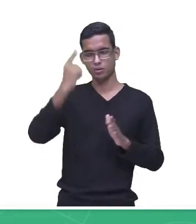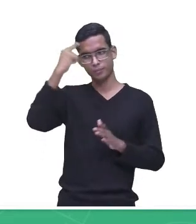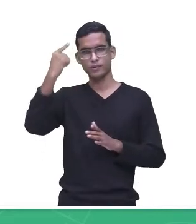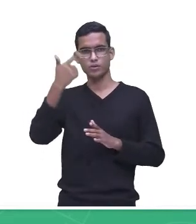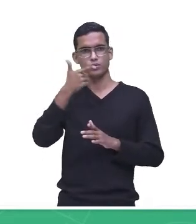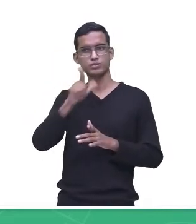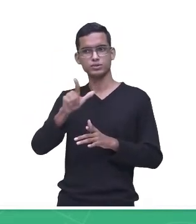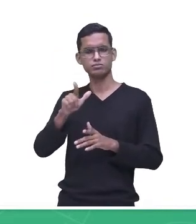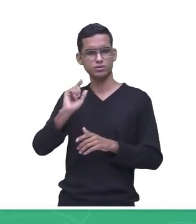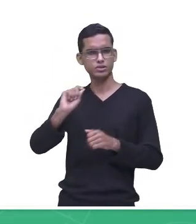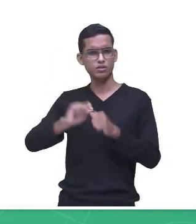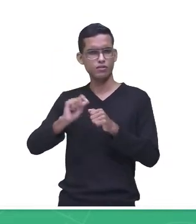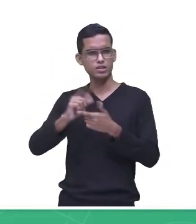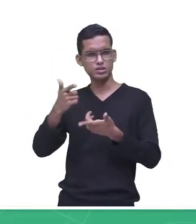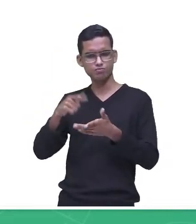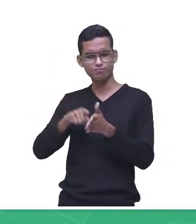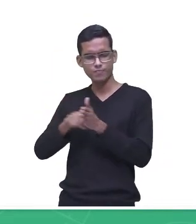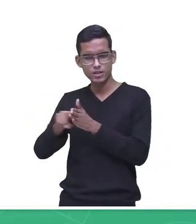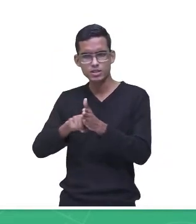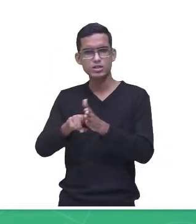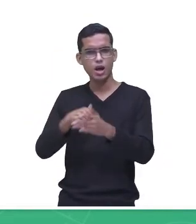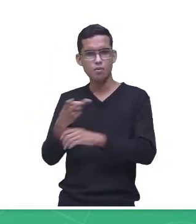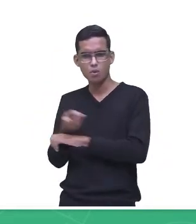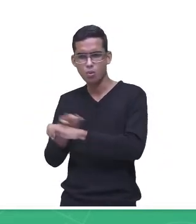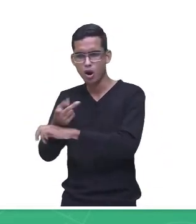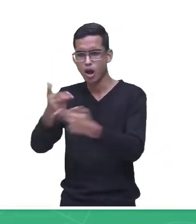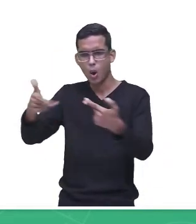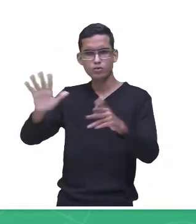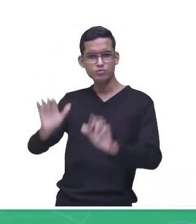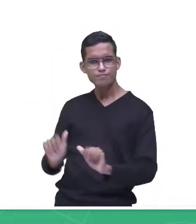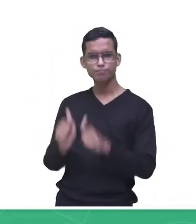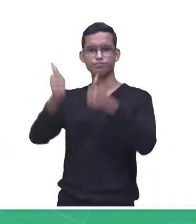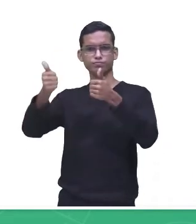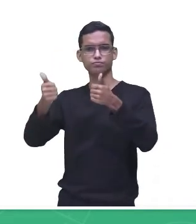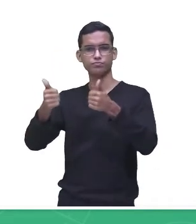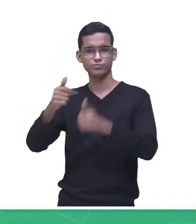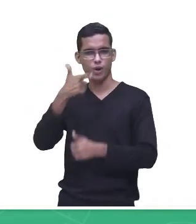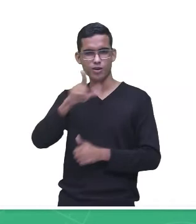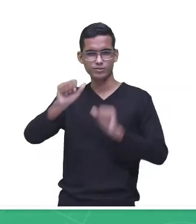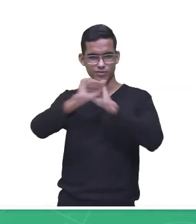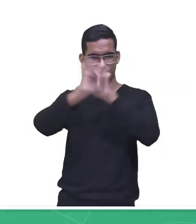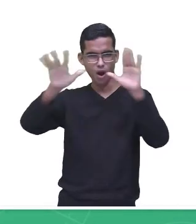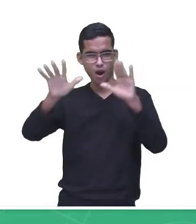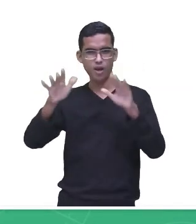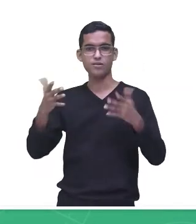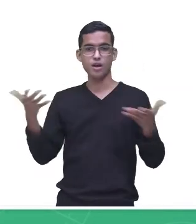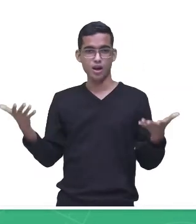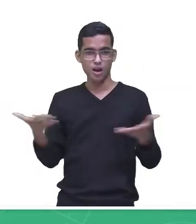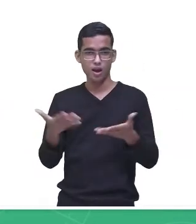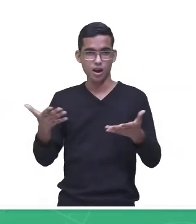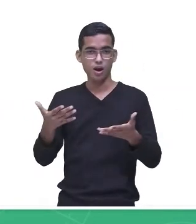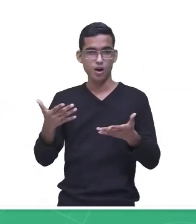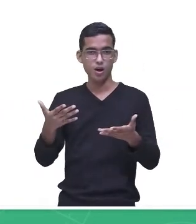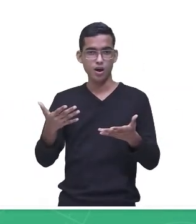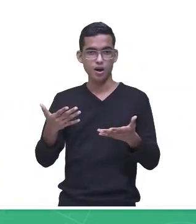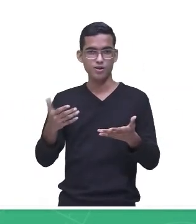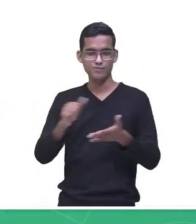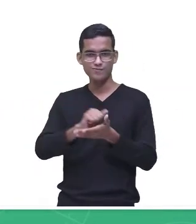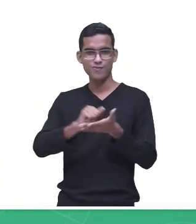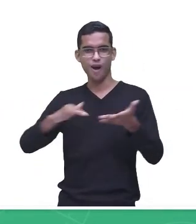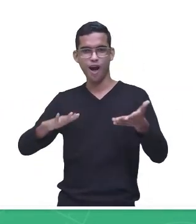melhor. Perfeito? Conseguiram entender? Eu espero que tenham gostado, porque agora nós temos entendido que agora nós vamos para a